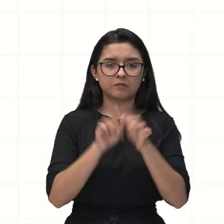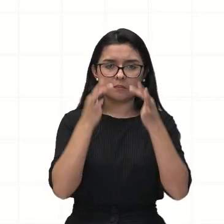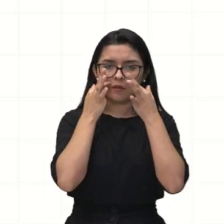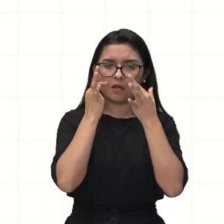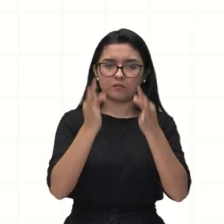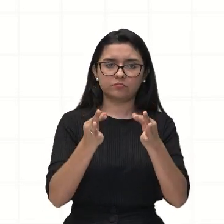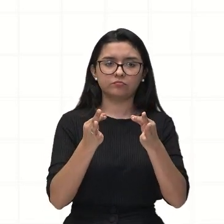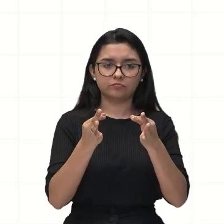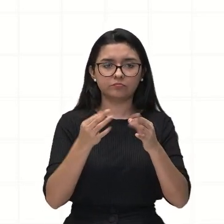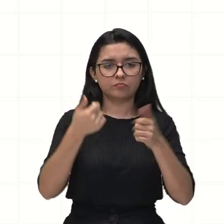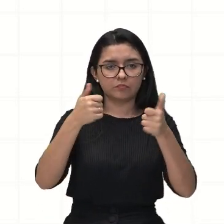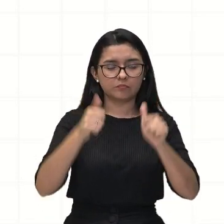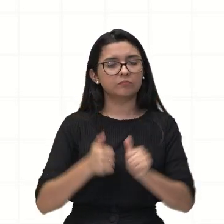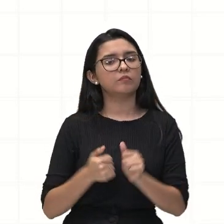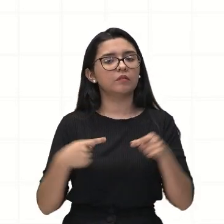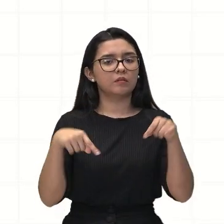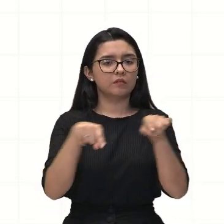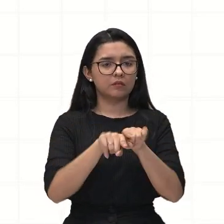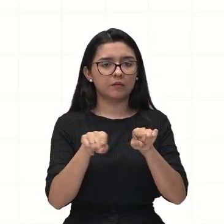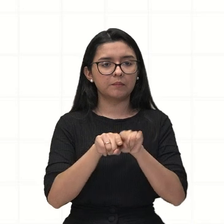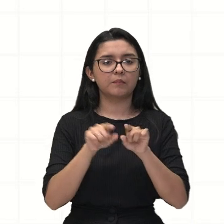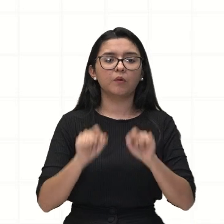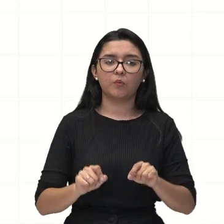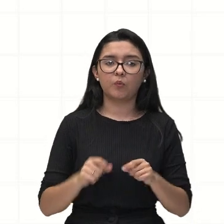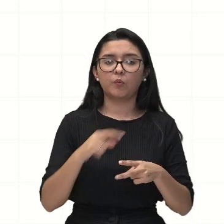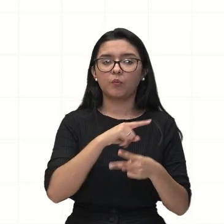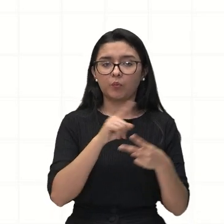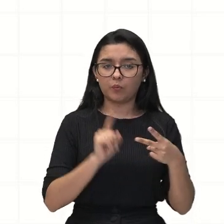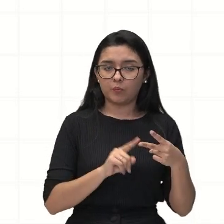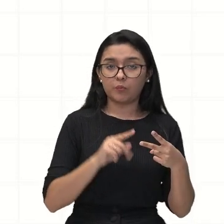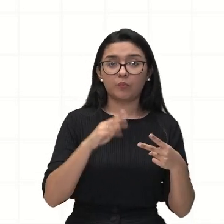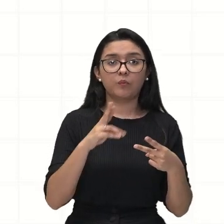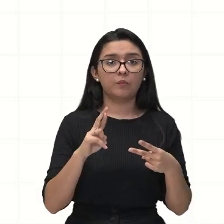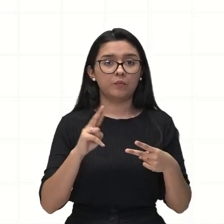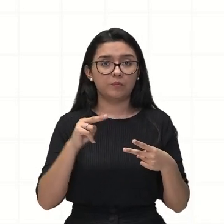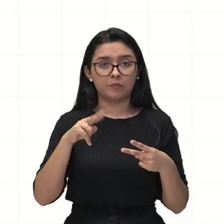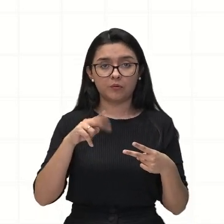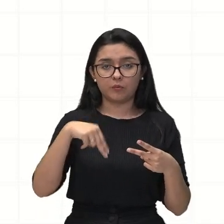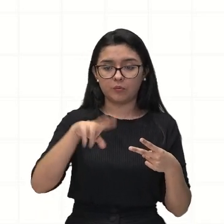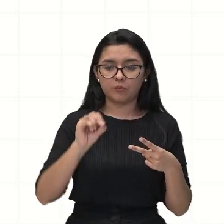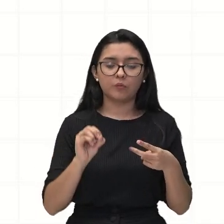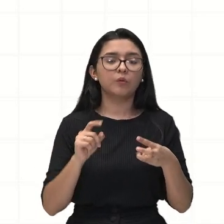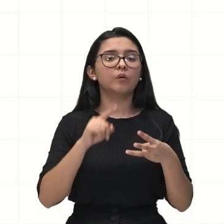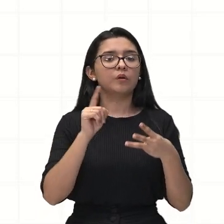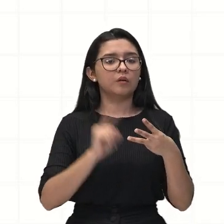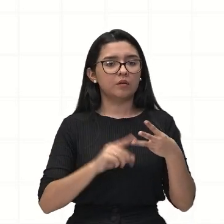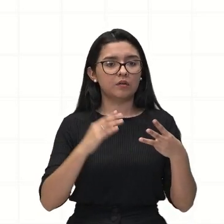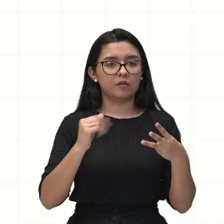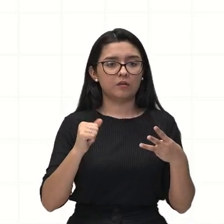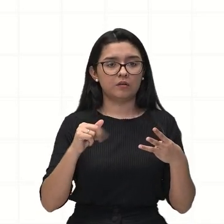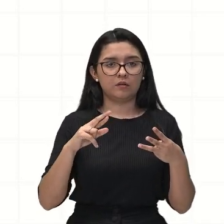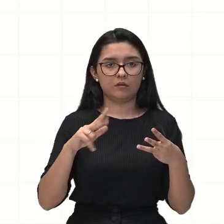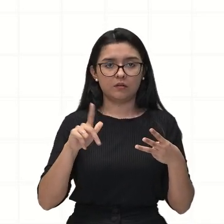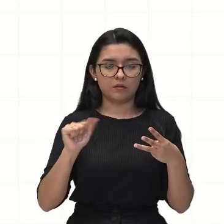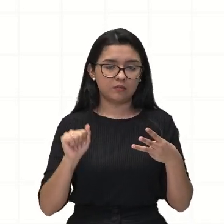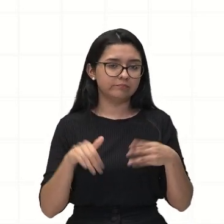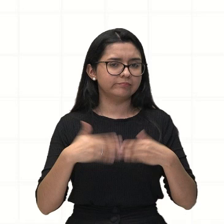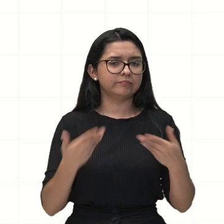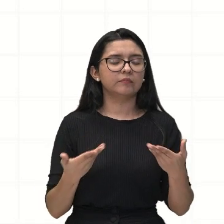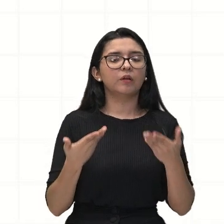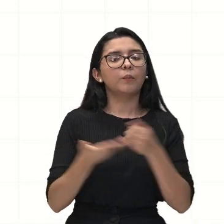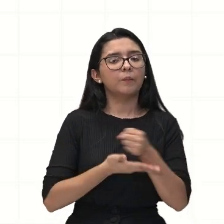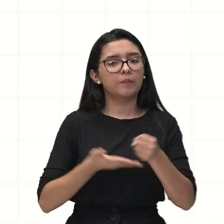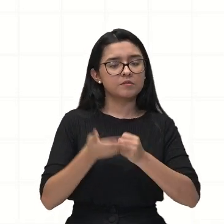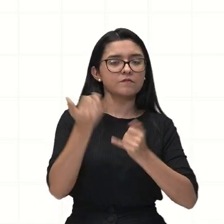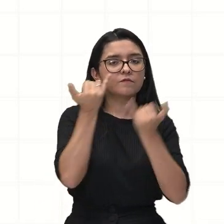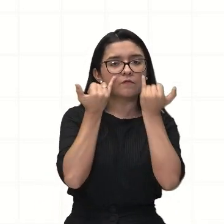observação será realizada com o aluno Bruno e com a aluna Carla. Então, com base nisso daqui, nós poderíamos